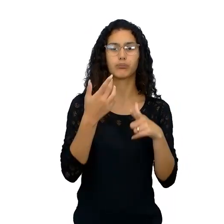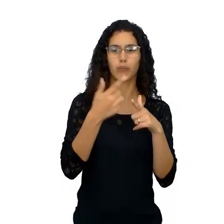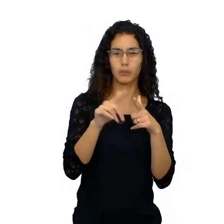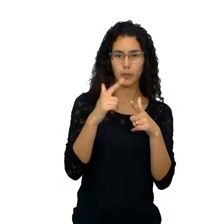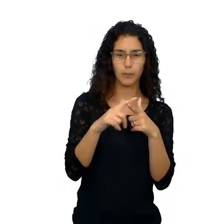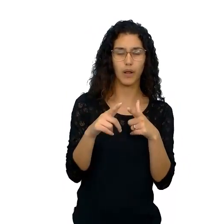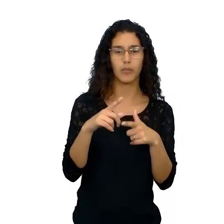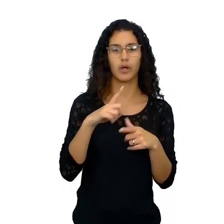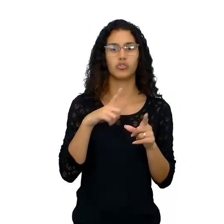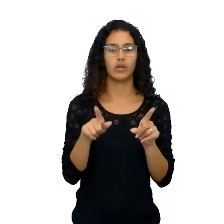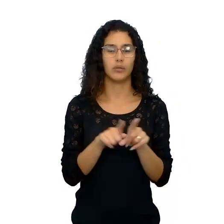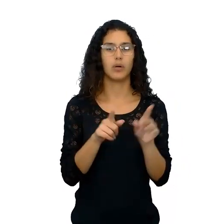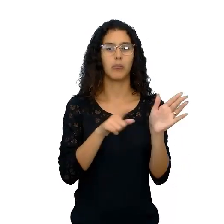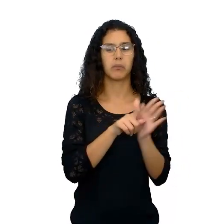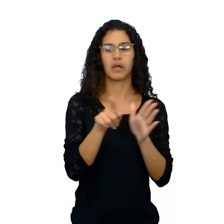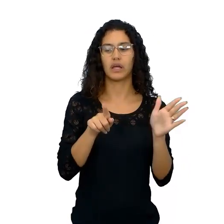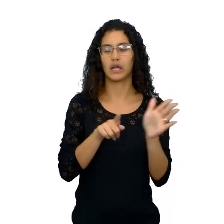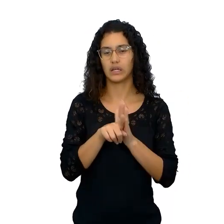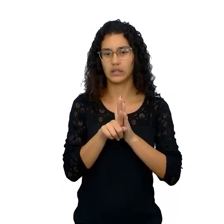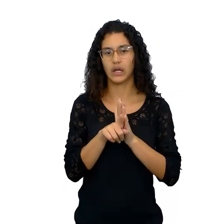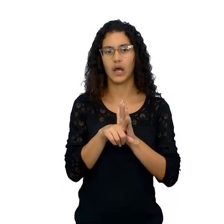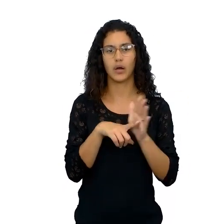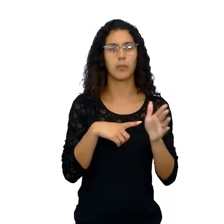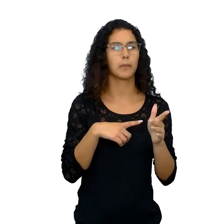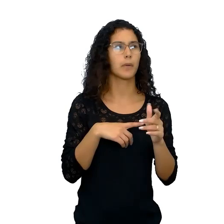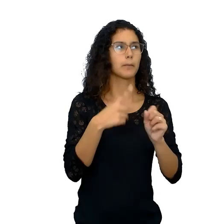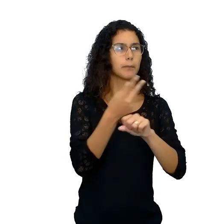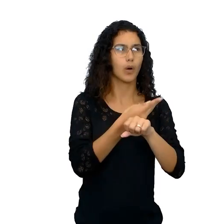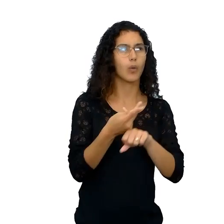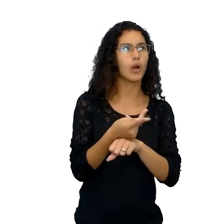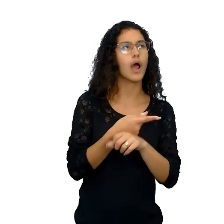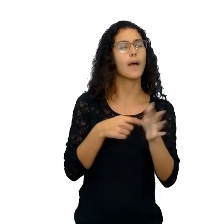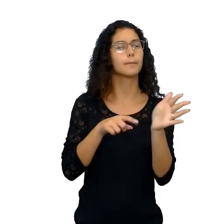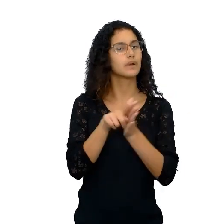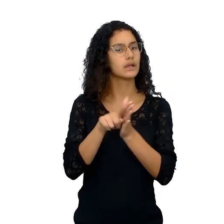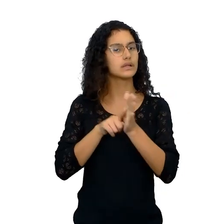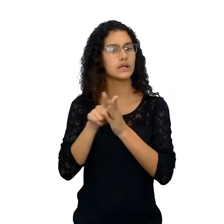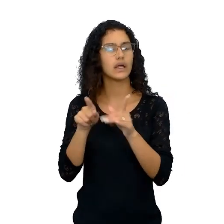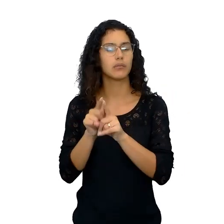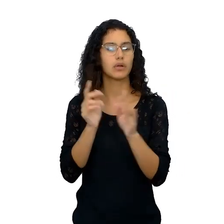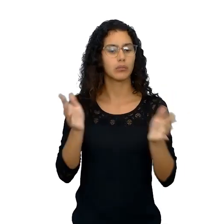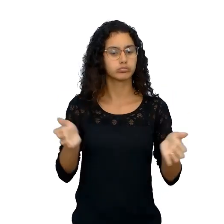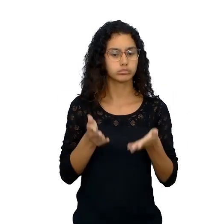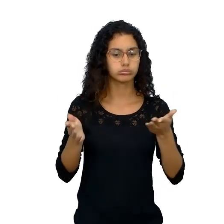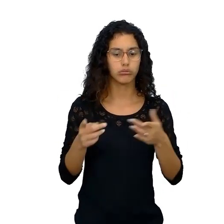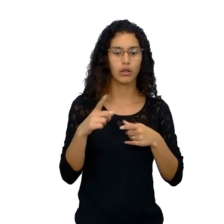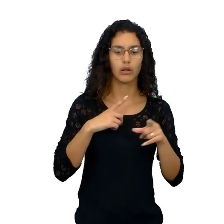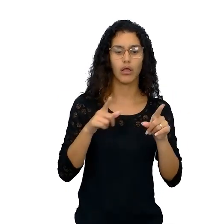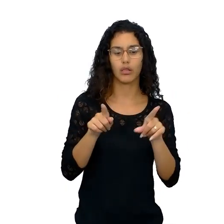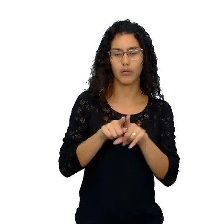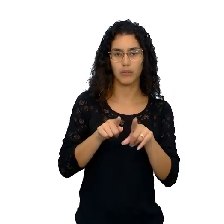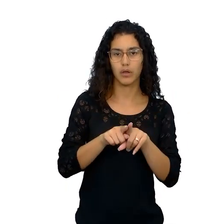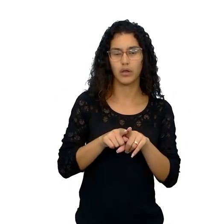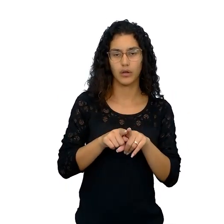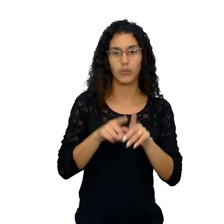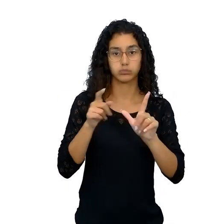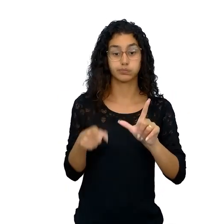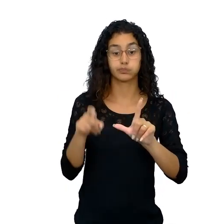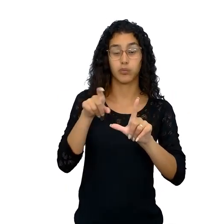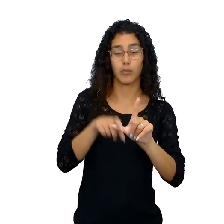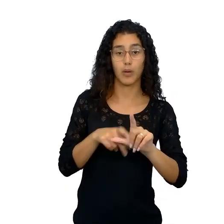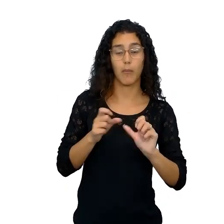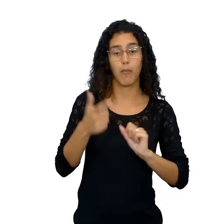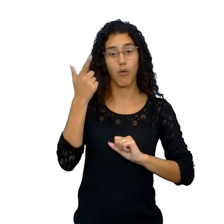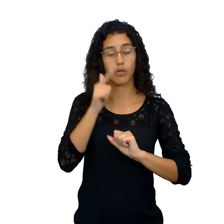problema, alguma questão aí para eles irem atrás, para eles pesquisarem, para eles se engajarem, né? Dar essa autonomia para eles